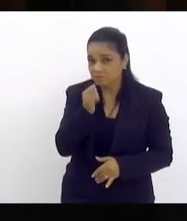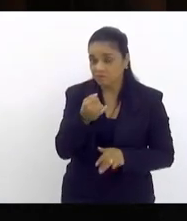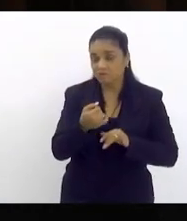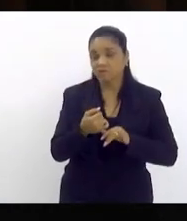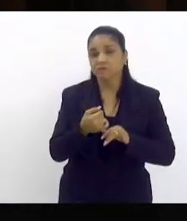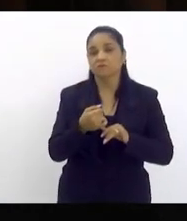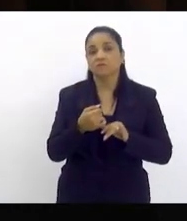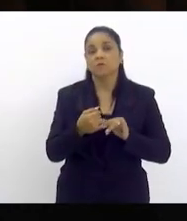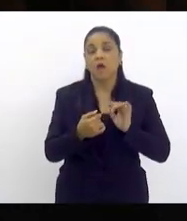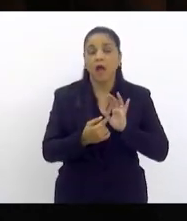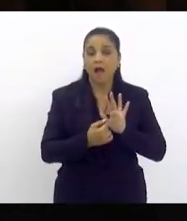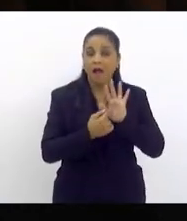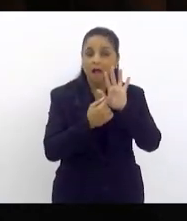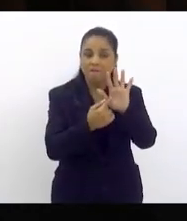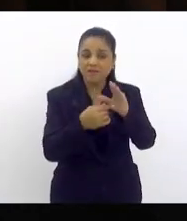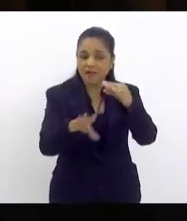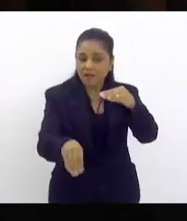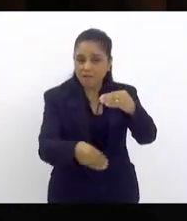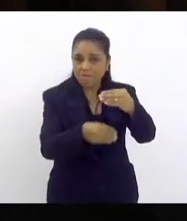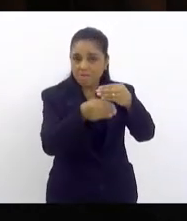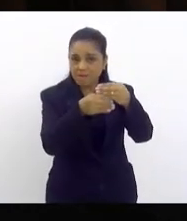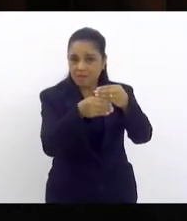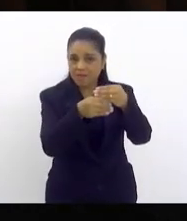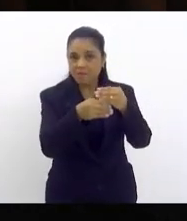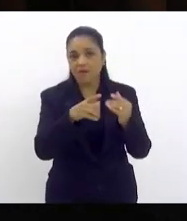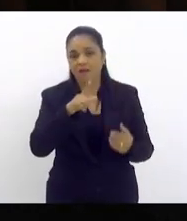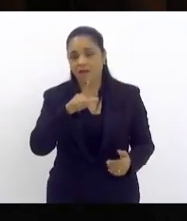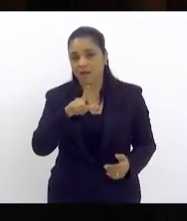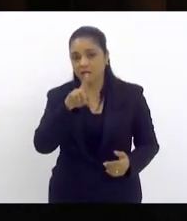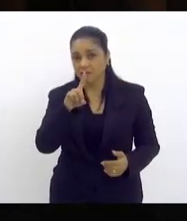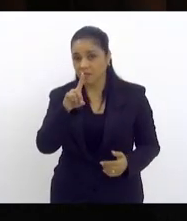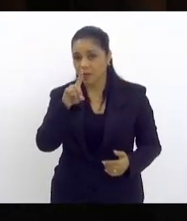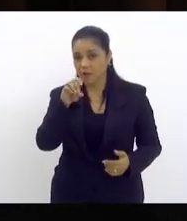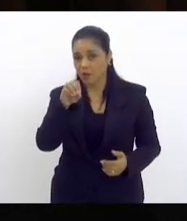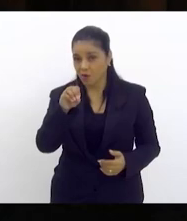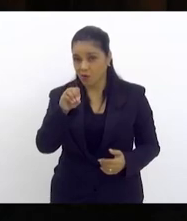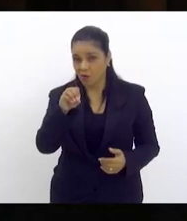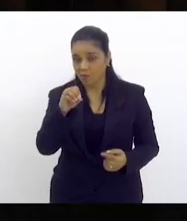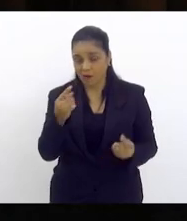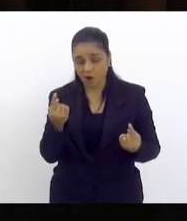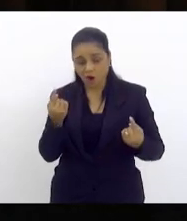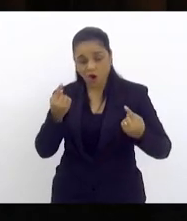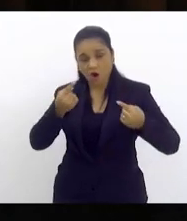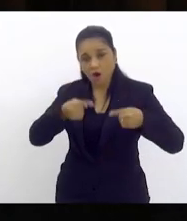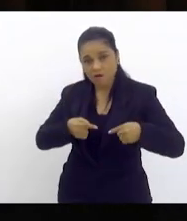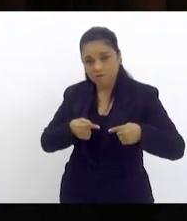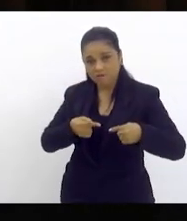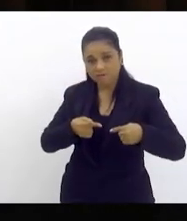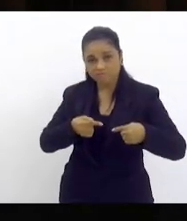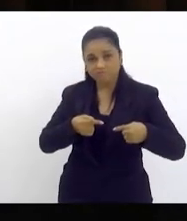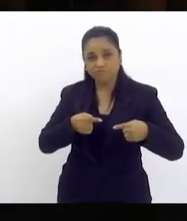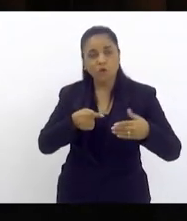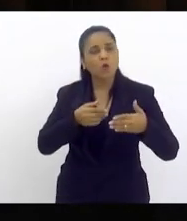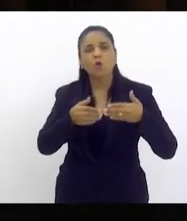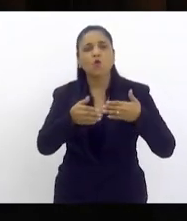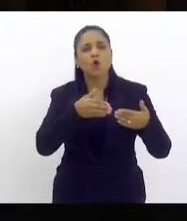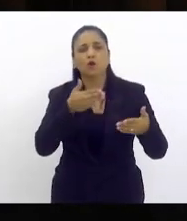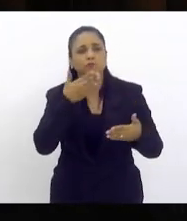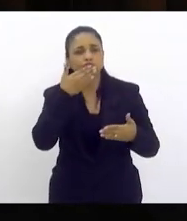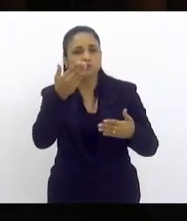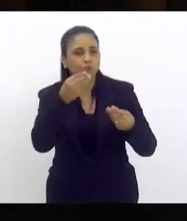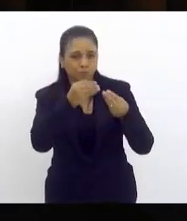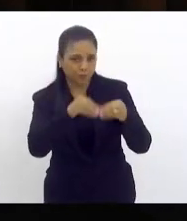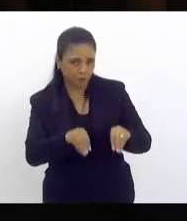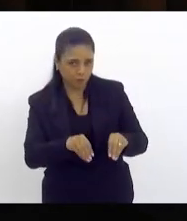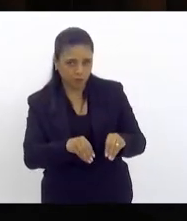apresentar emendas para a LDO para confrontar qualquer tipo de austeridade, qualquer tipo de